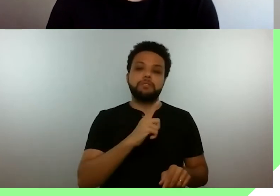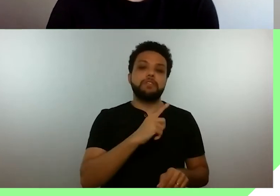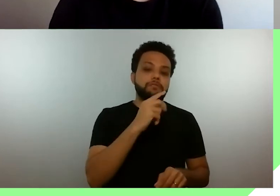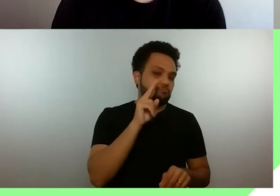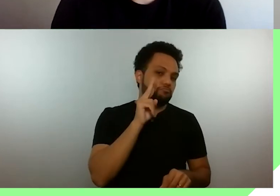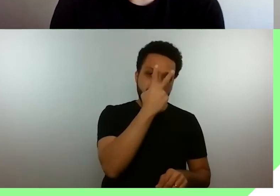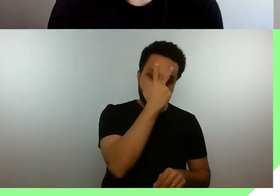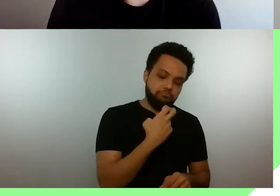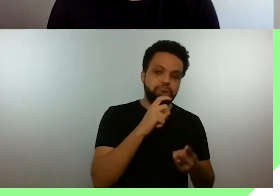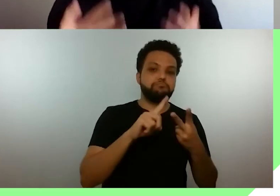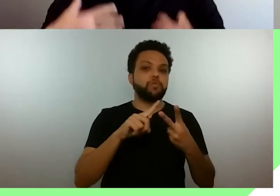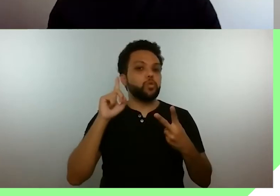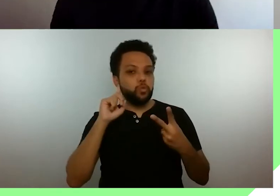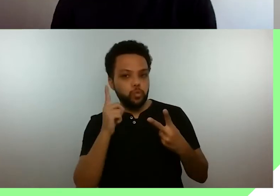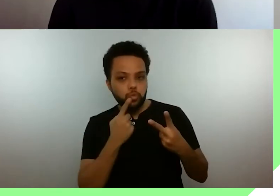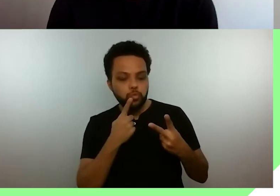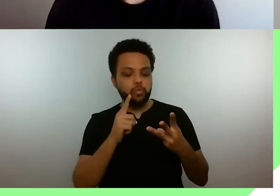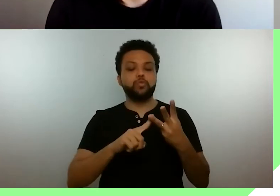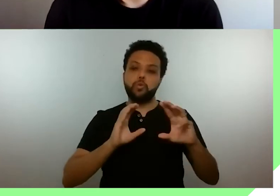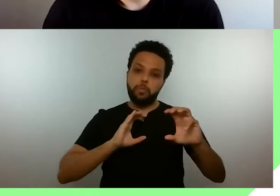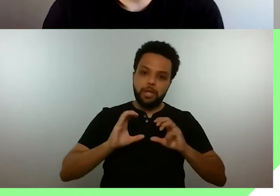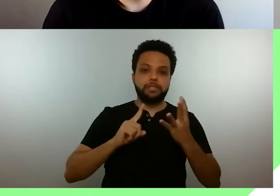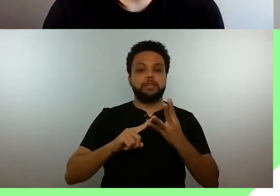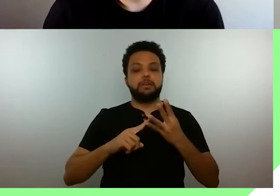questão auditiva também, né, e físicas, motoras,